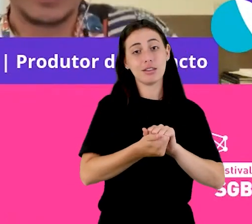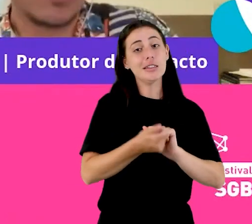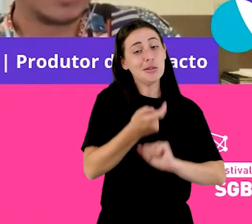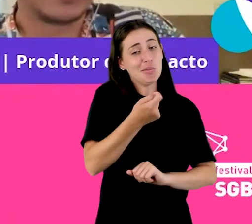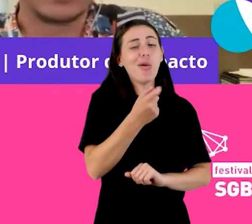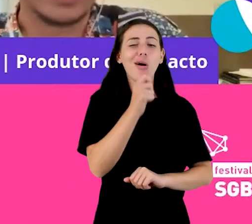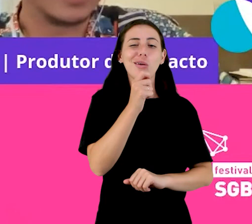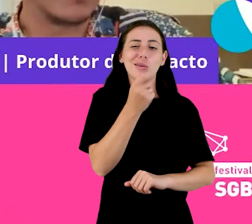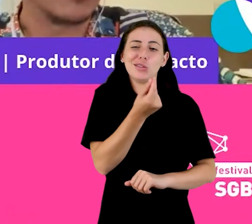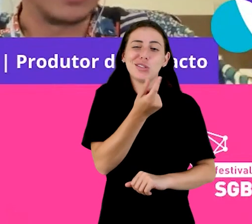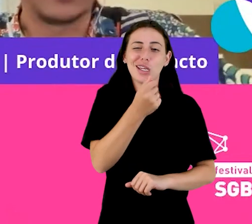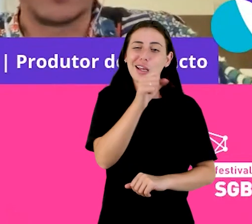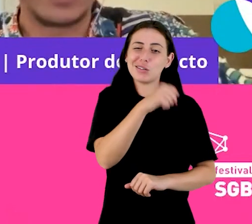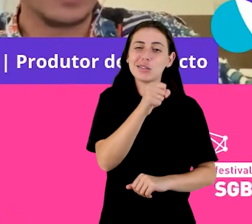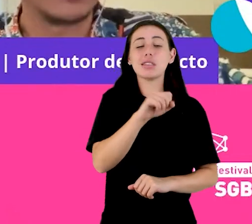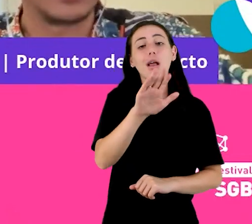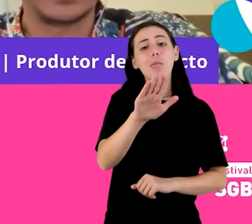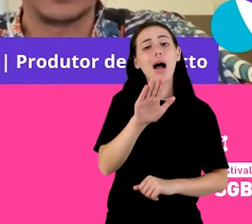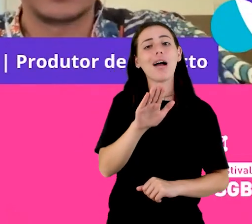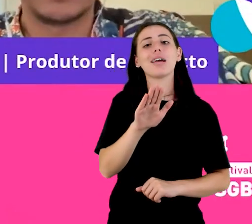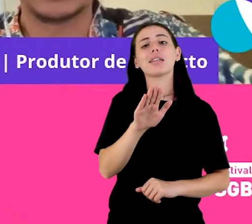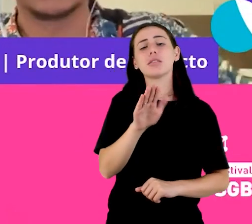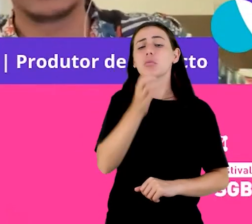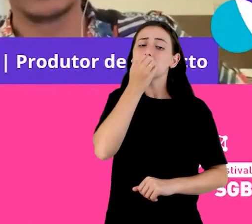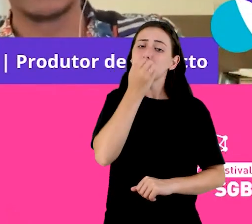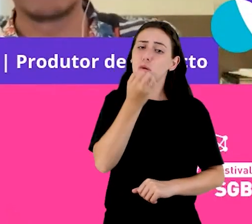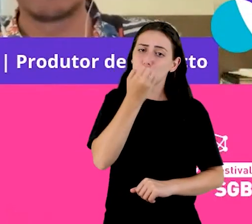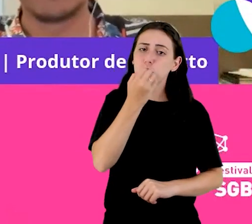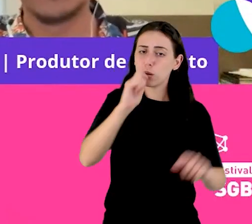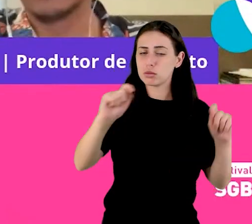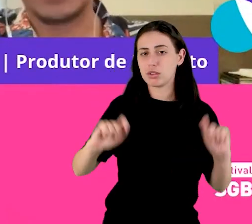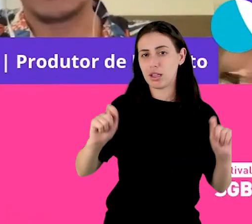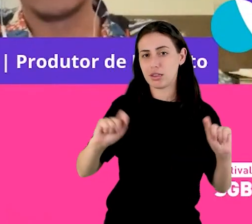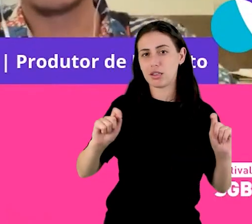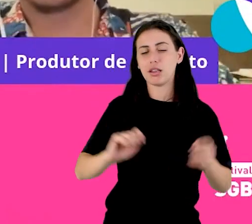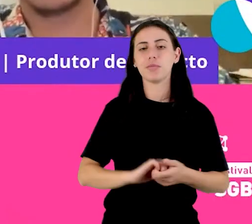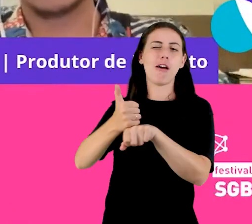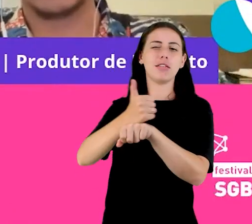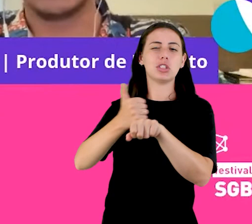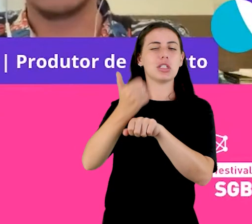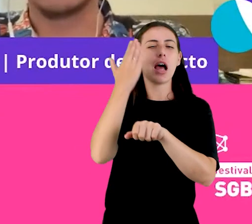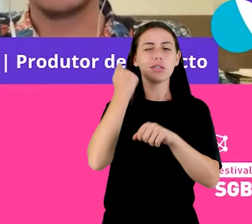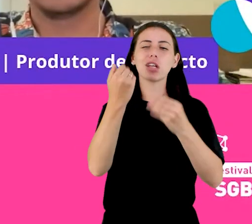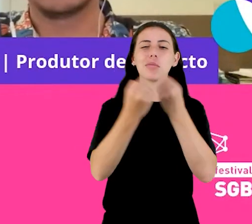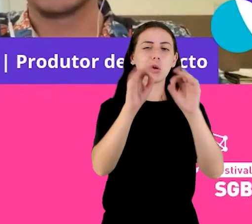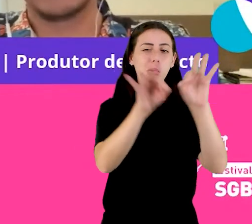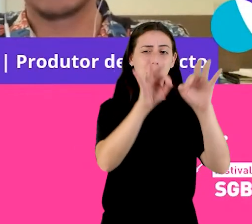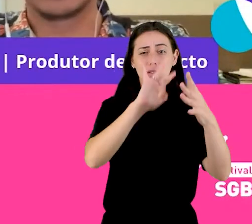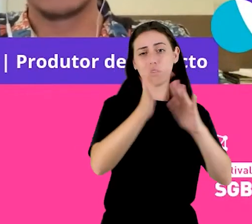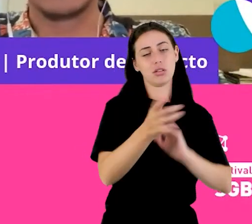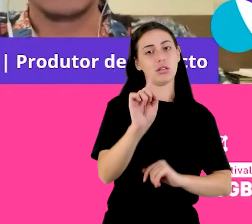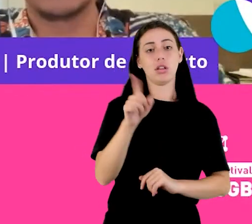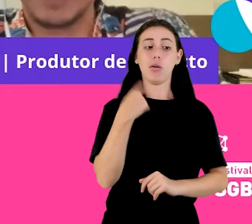e a gente chama um coletivo Transceda, que é um coletivo não binário da Baixada Santista, e é super legal, às vezes ver o pessoal